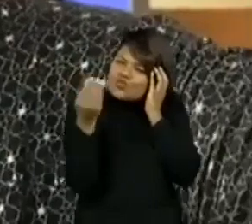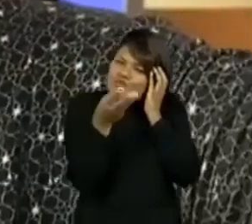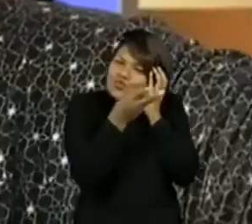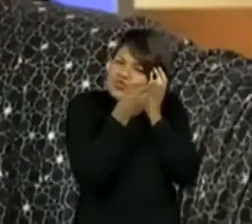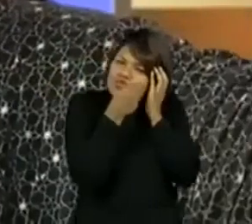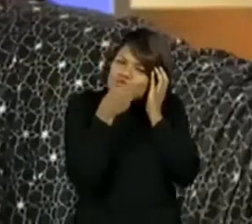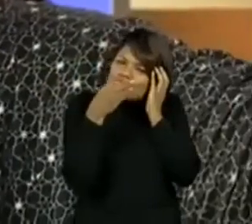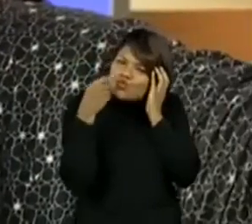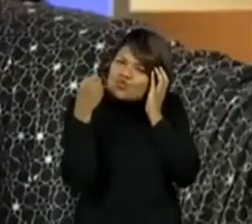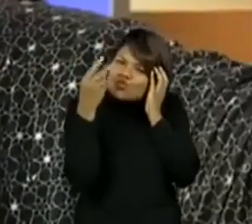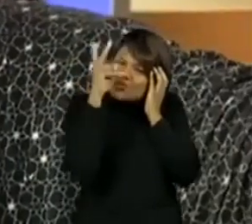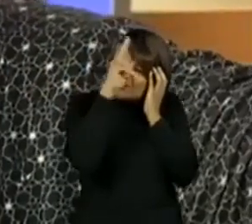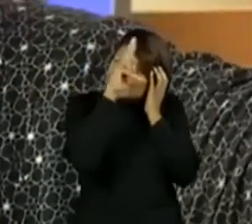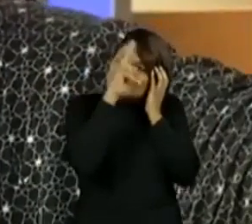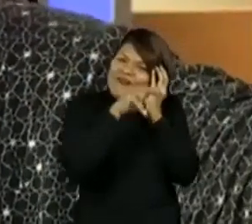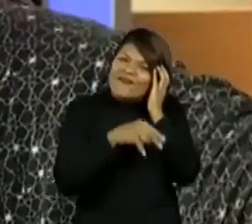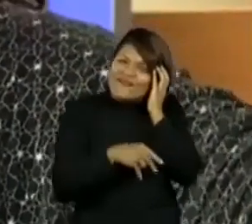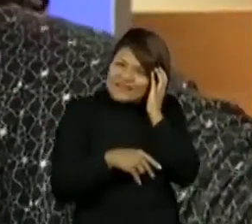história.